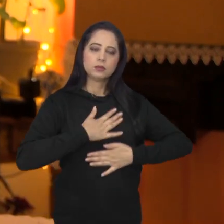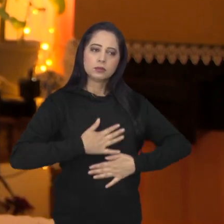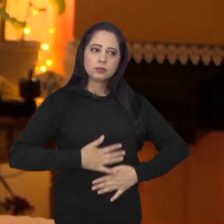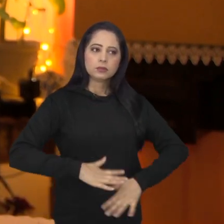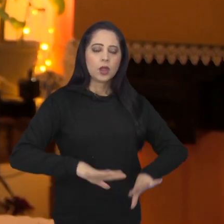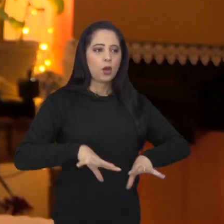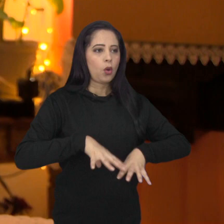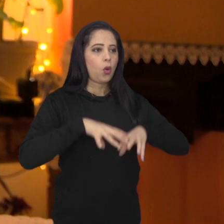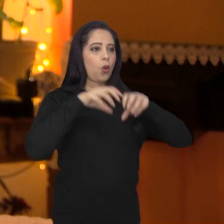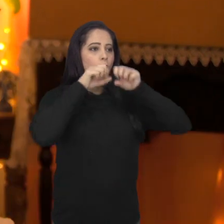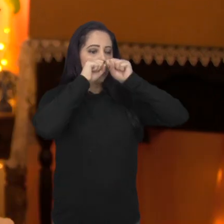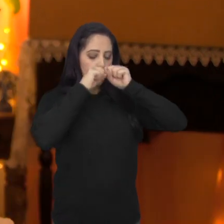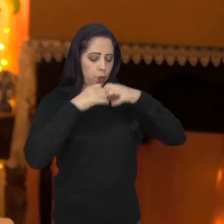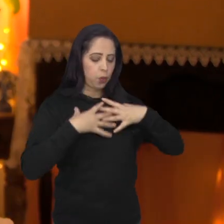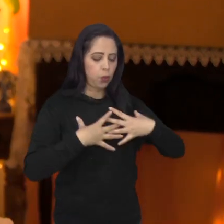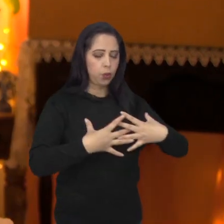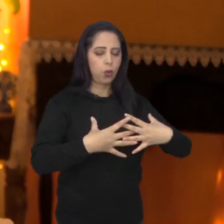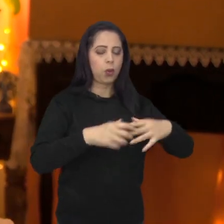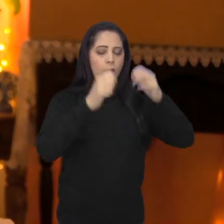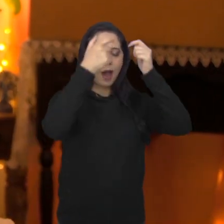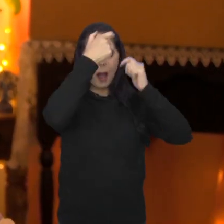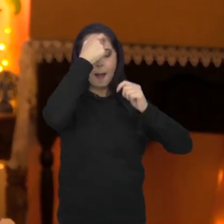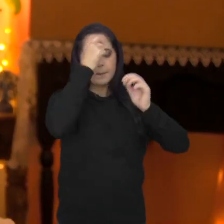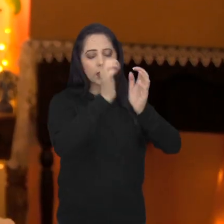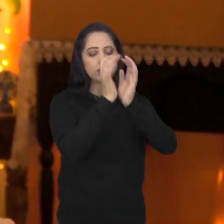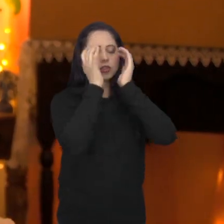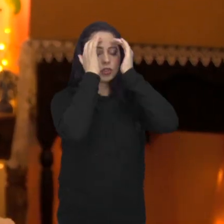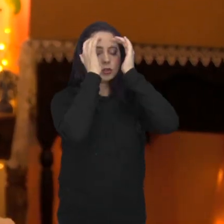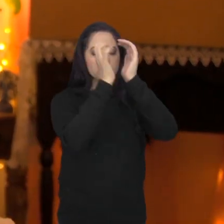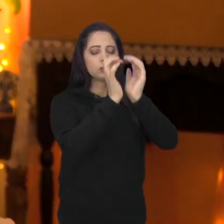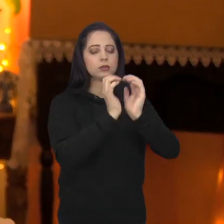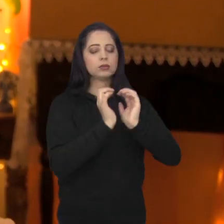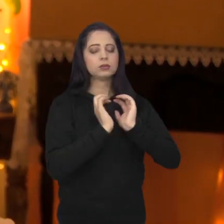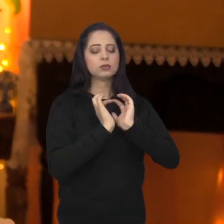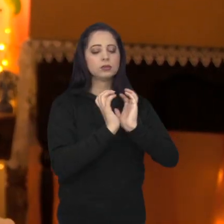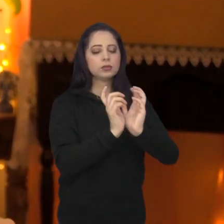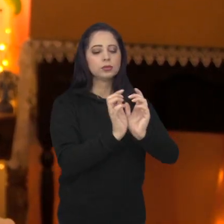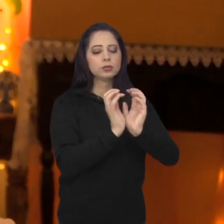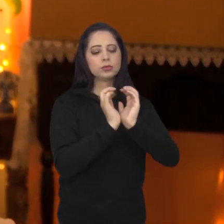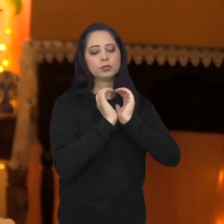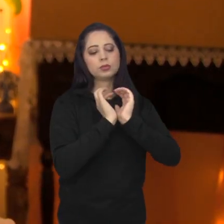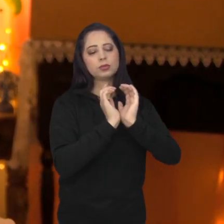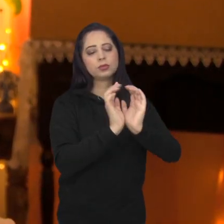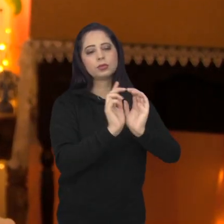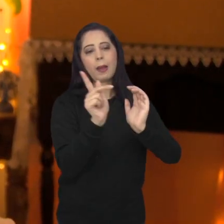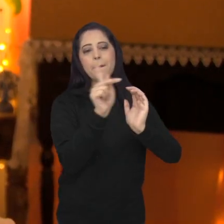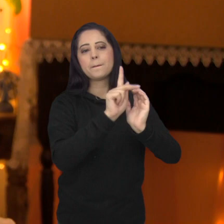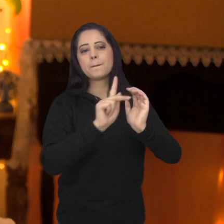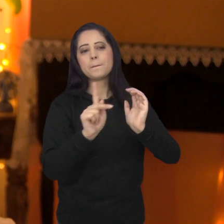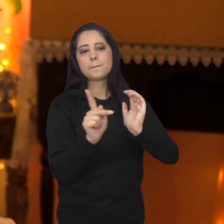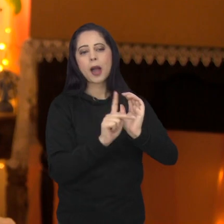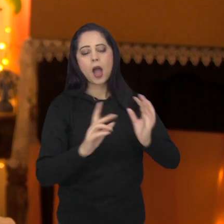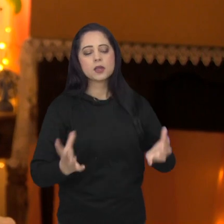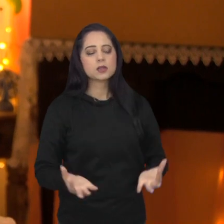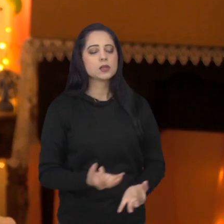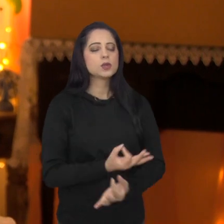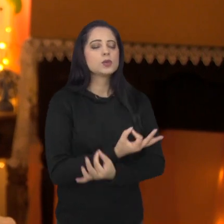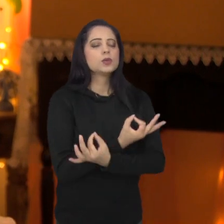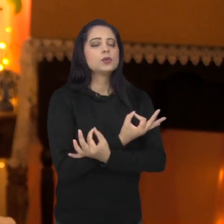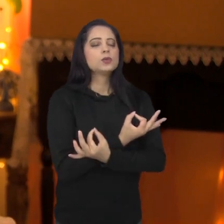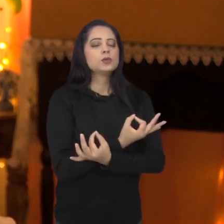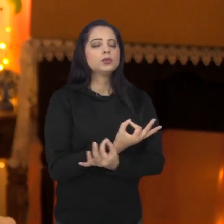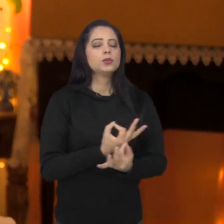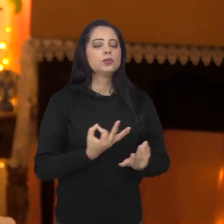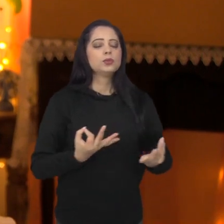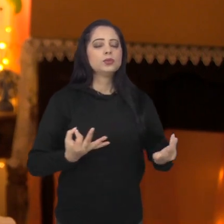para e respira, esvaziamento, né? Deixa o pensamento, ele vai passar, porque ele não vai deixar de existir na meditação, mas